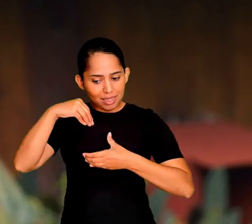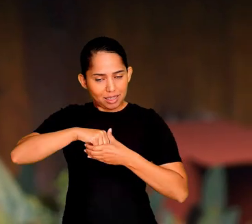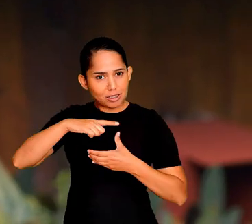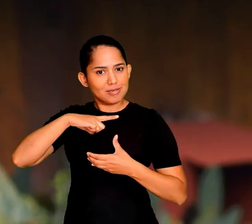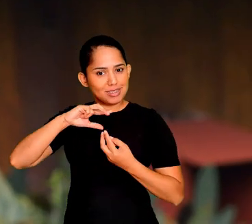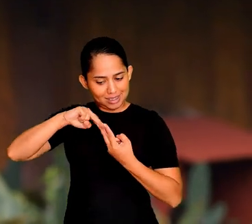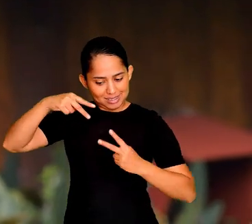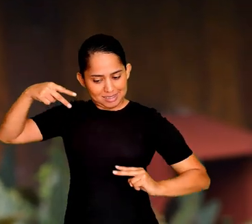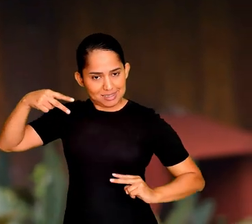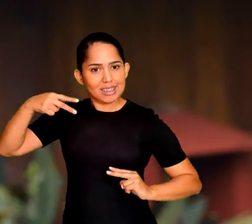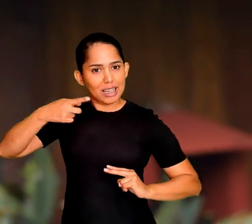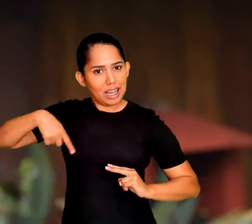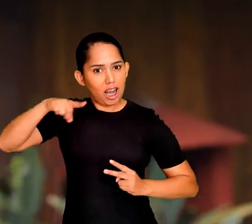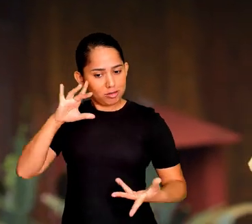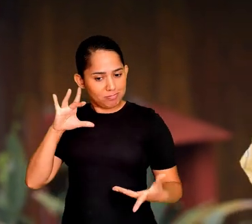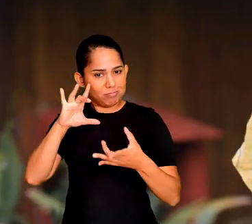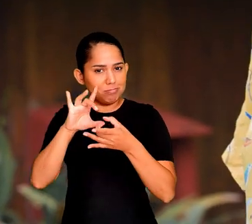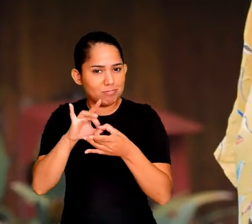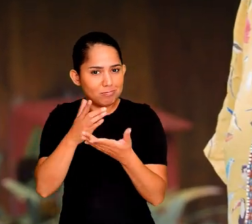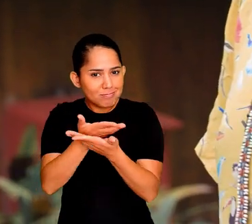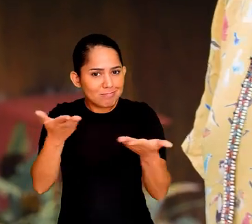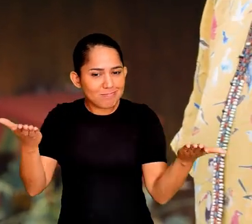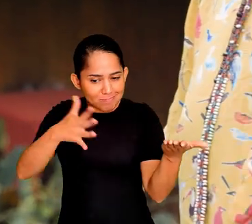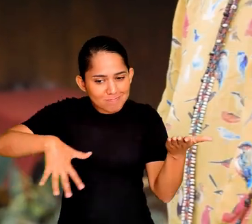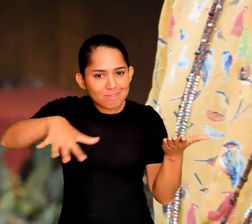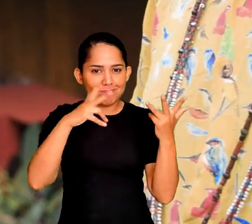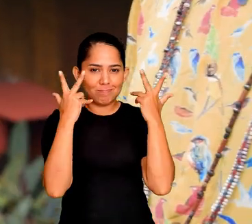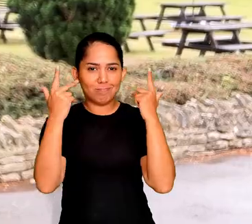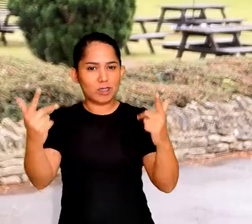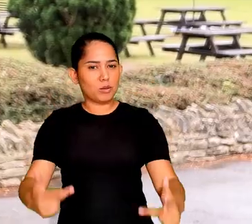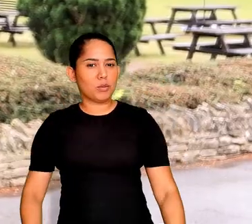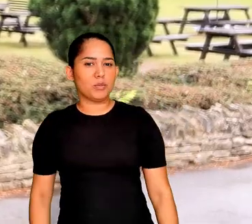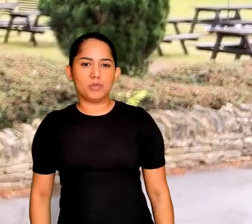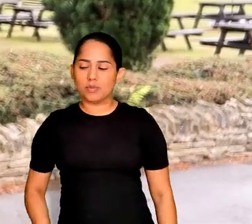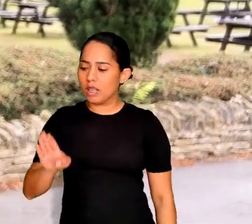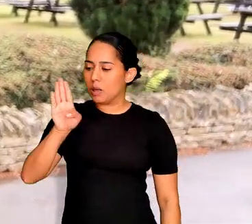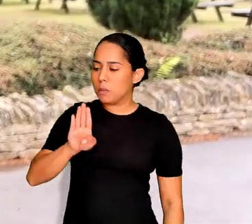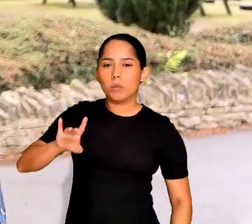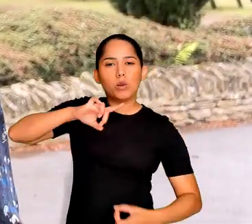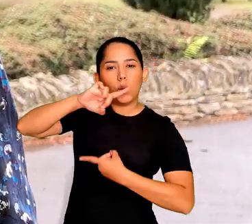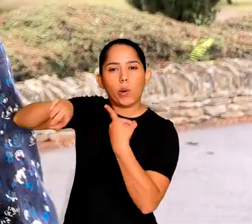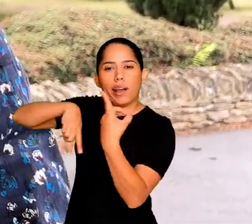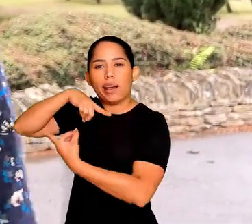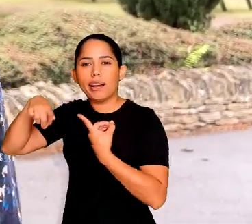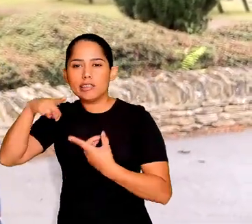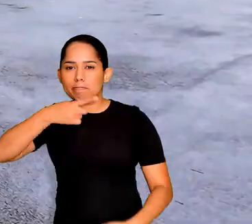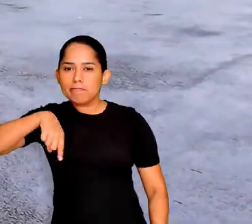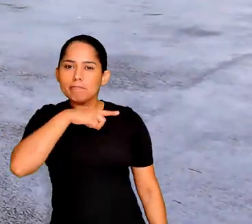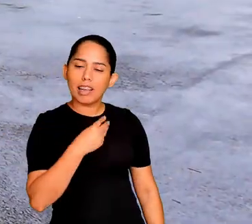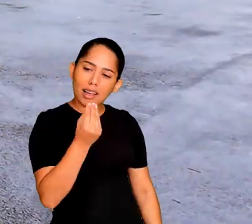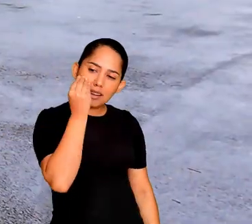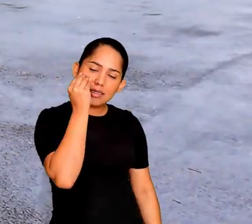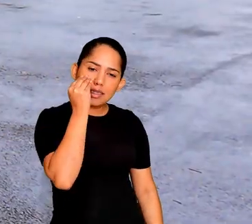gente conhece, já está dentro do nosso DNA. A gente faz parte desse mundo natural. A biodinâmica, o que a gente está tentando mostrar